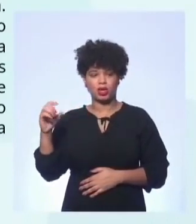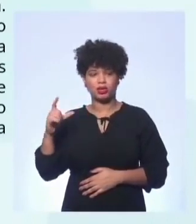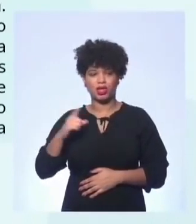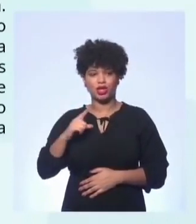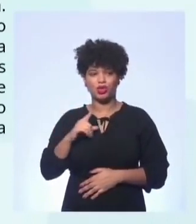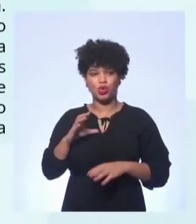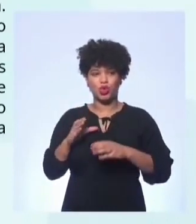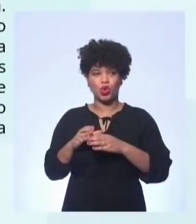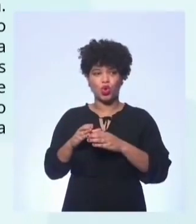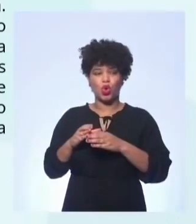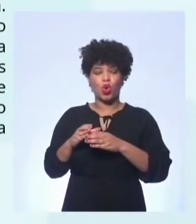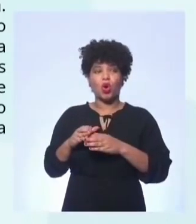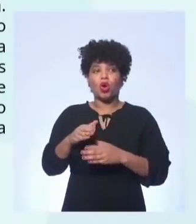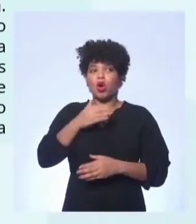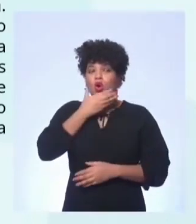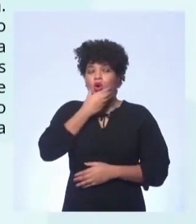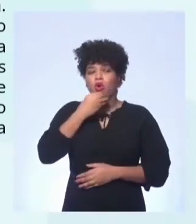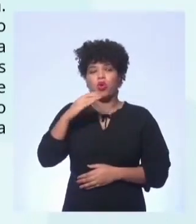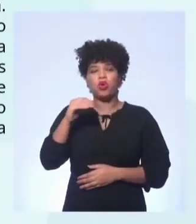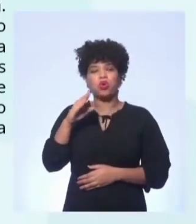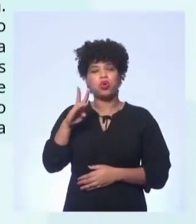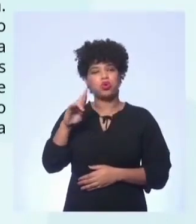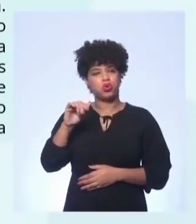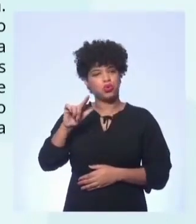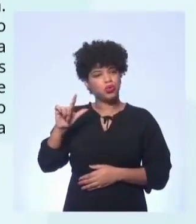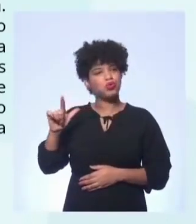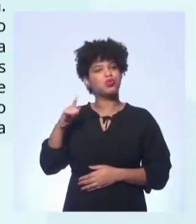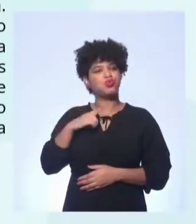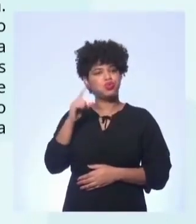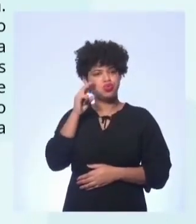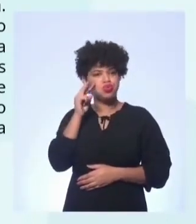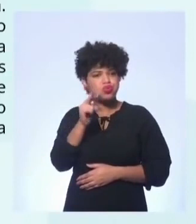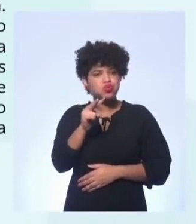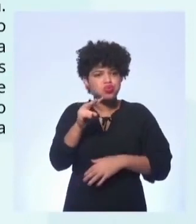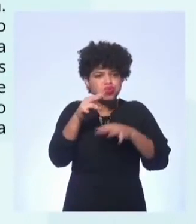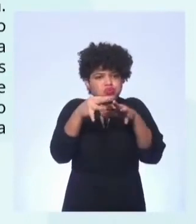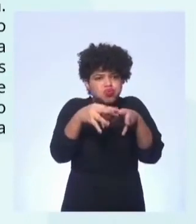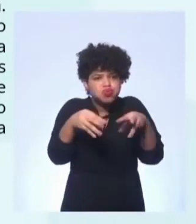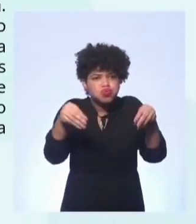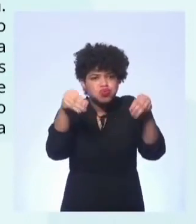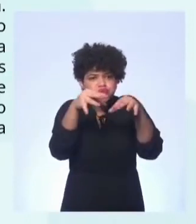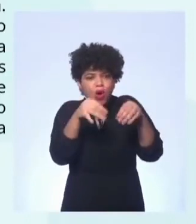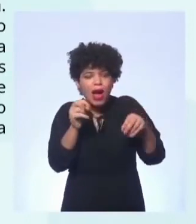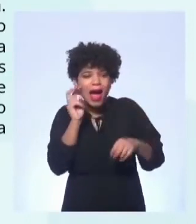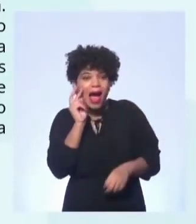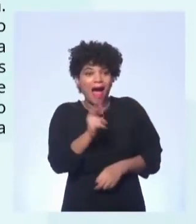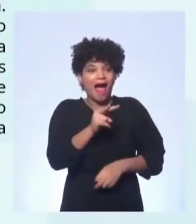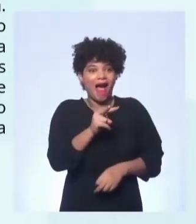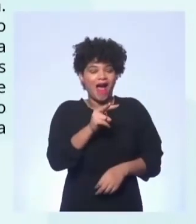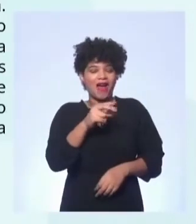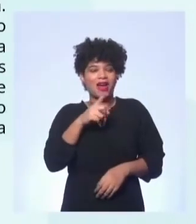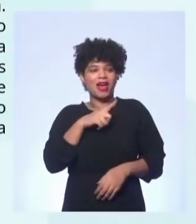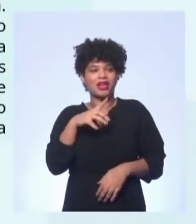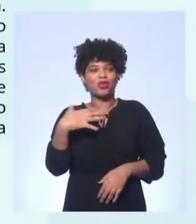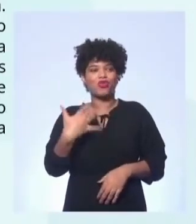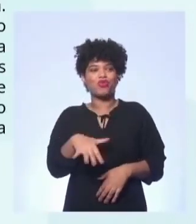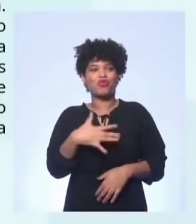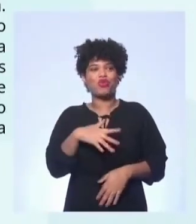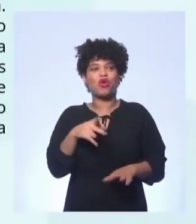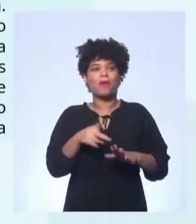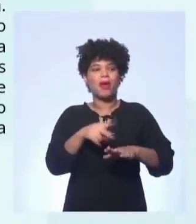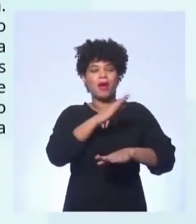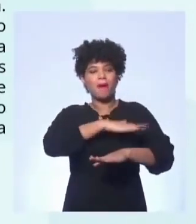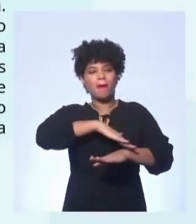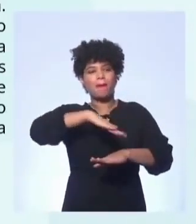armada comandada por Pedro Álvares Cabral avistou terra. E conforme os historiadores, tratava-se do